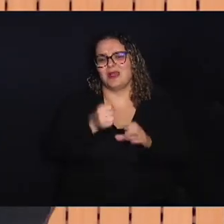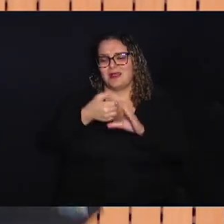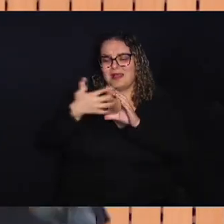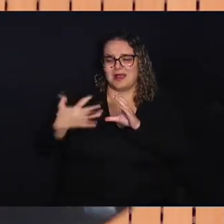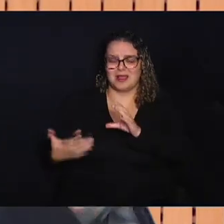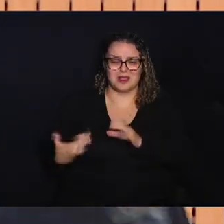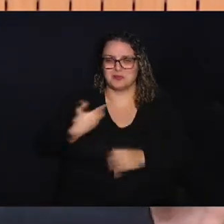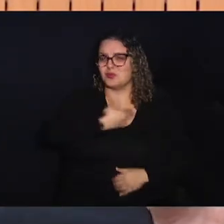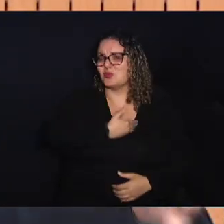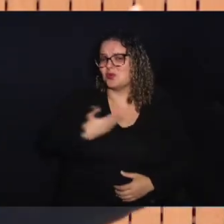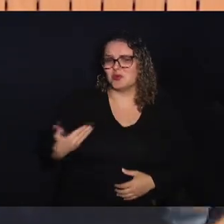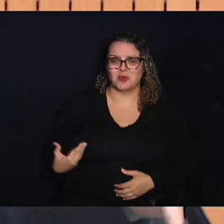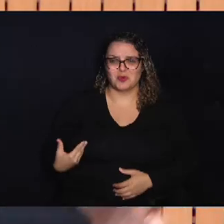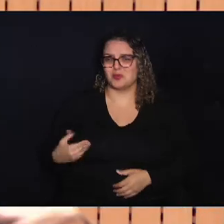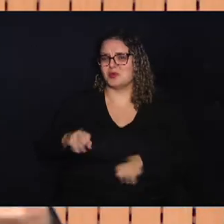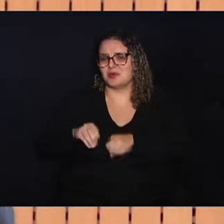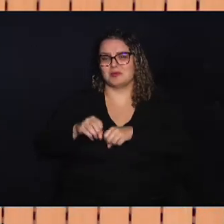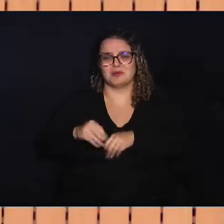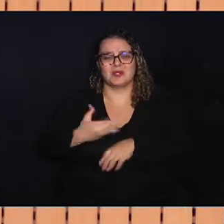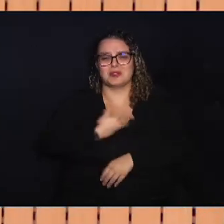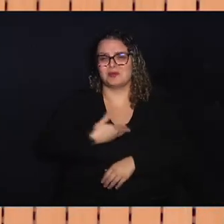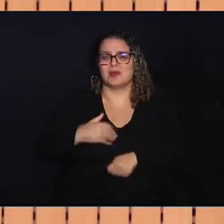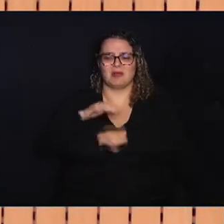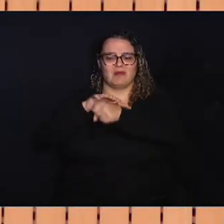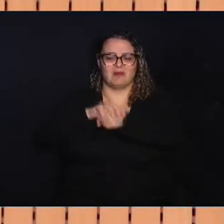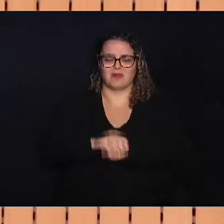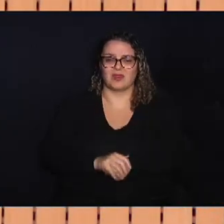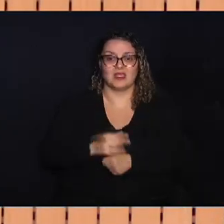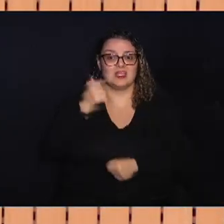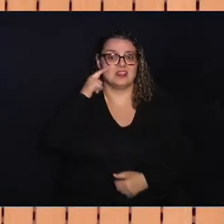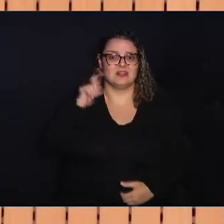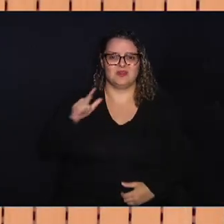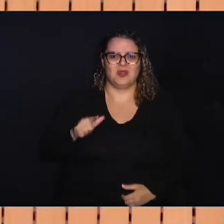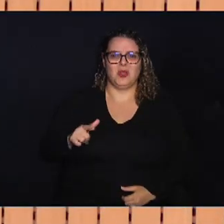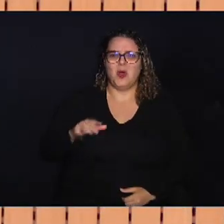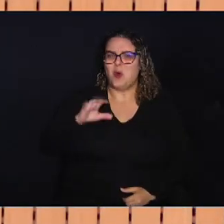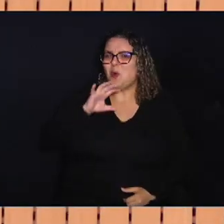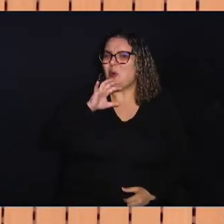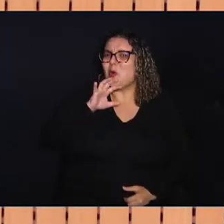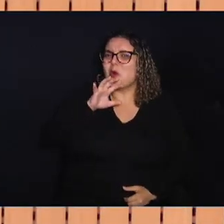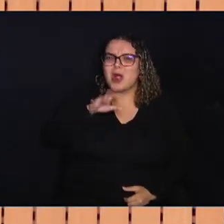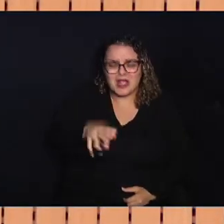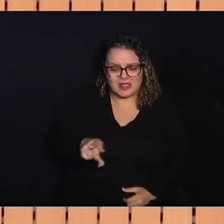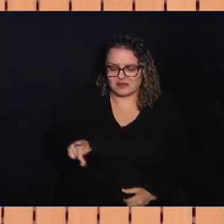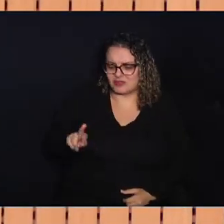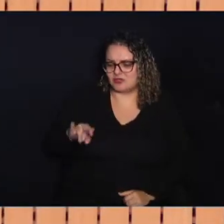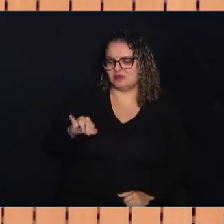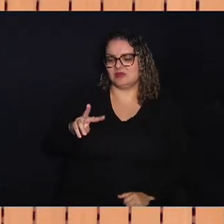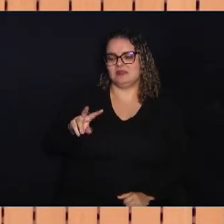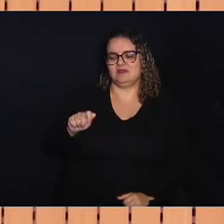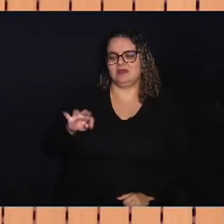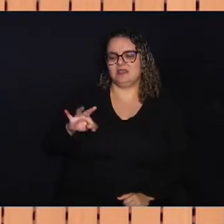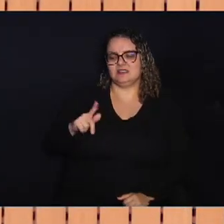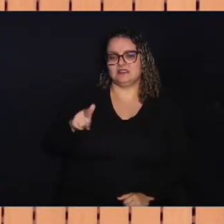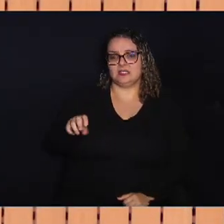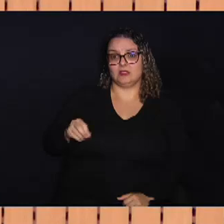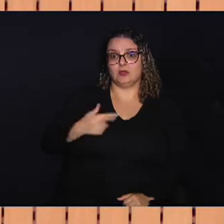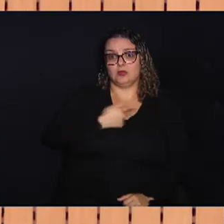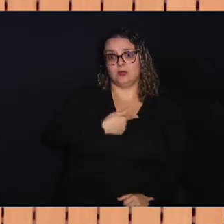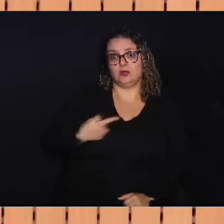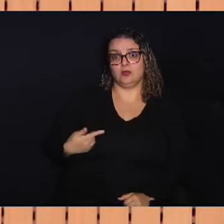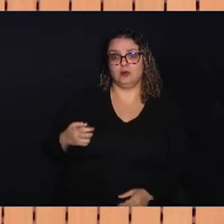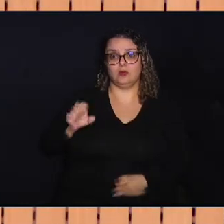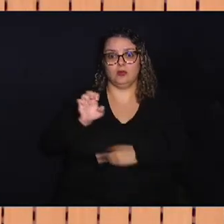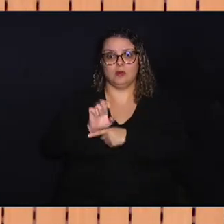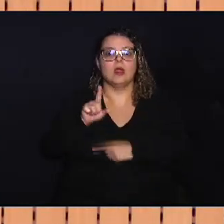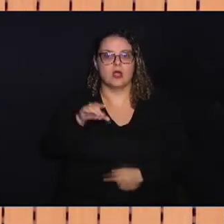E diversos outros problemas decorrentes dessa lógica perversa de privatizar. Aliás, o governador de São Paulo, além de ser um corretor